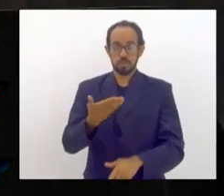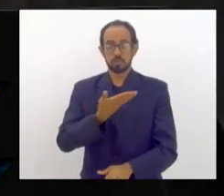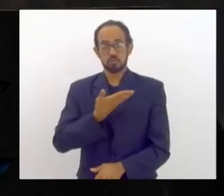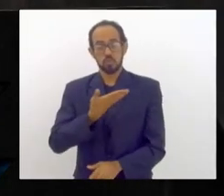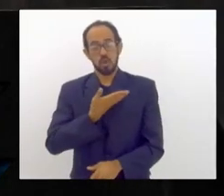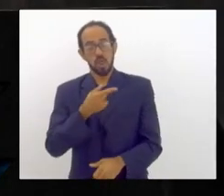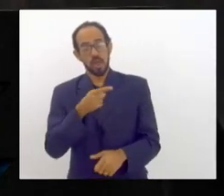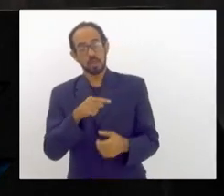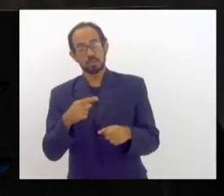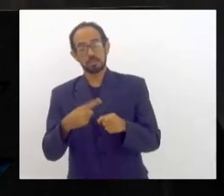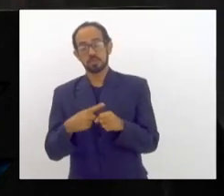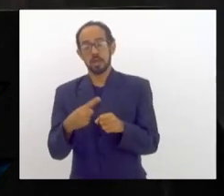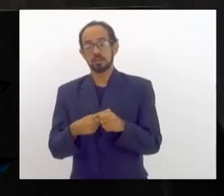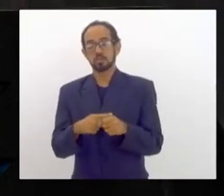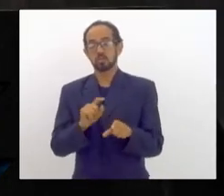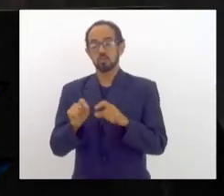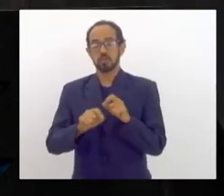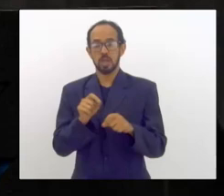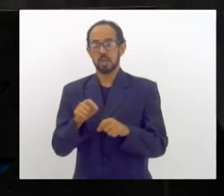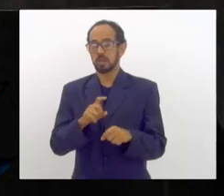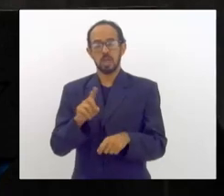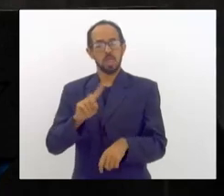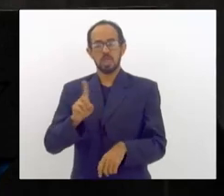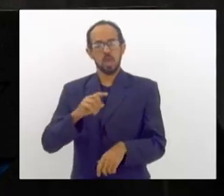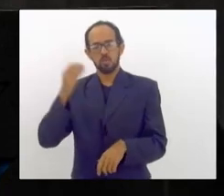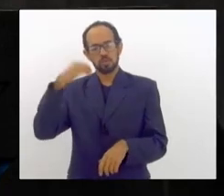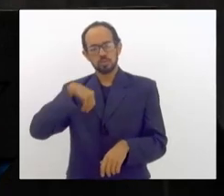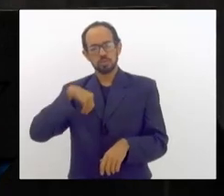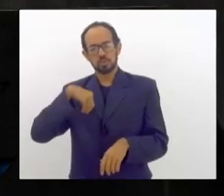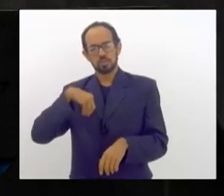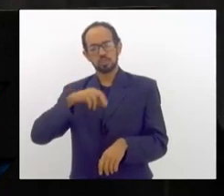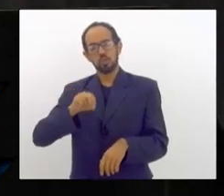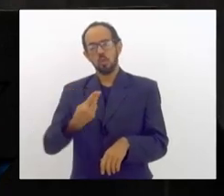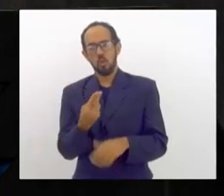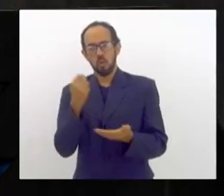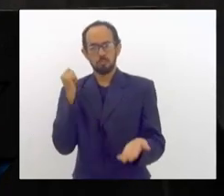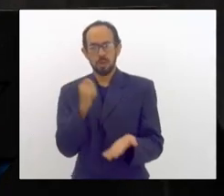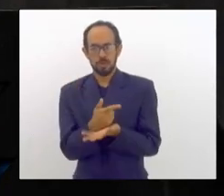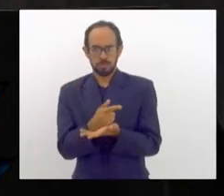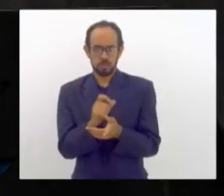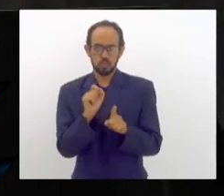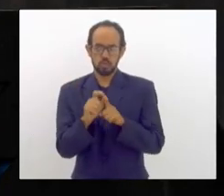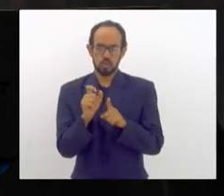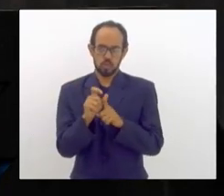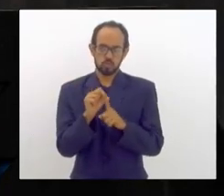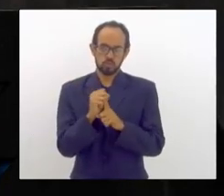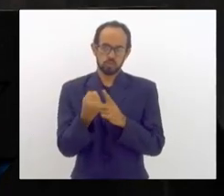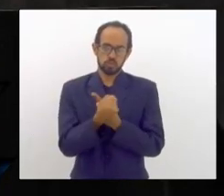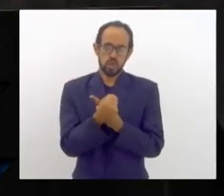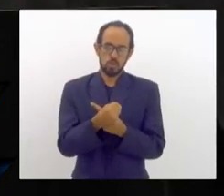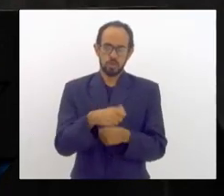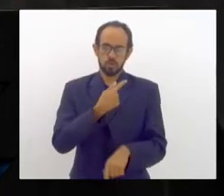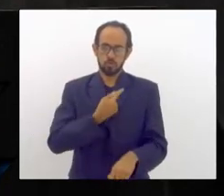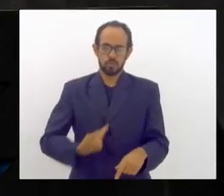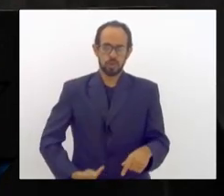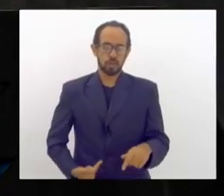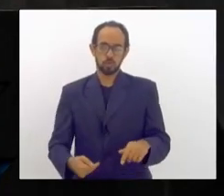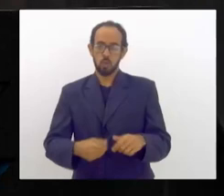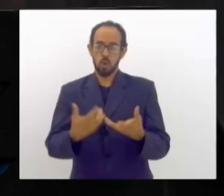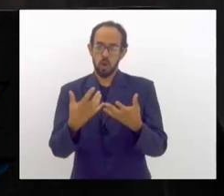companheiras de cidade que a gente não vai desistir, seja do pagamento do aluguel social para que o governador cumpra a sua